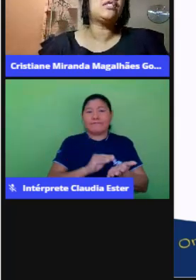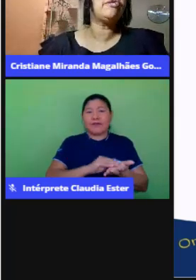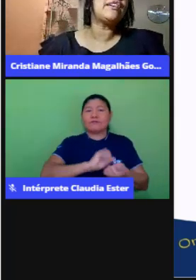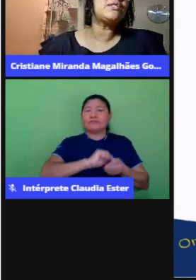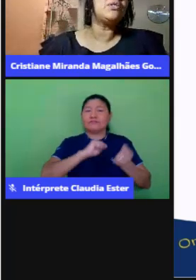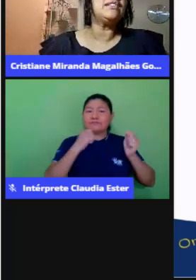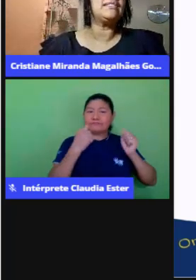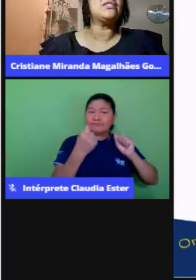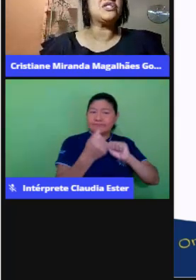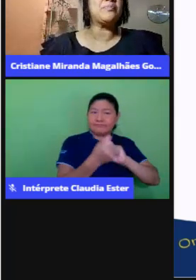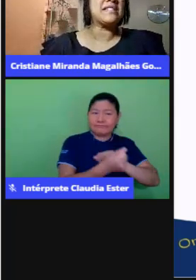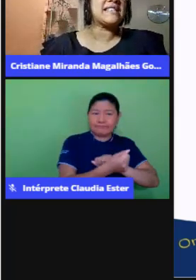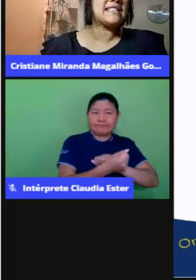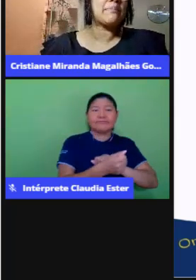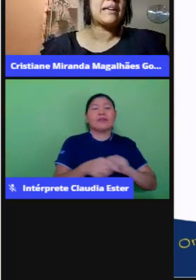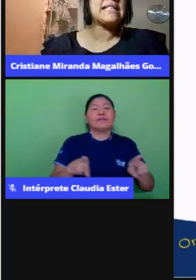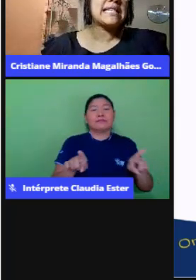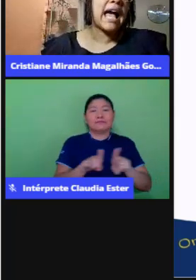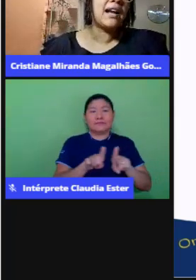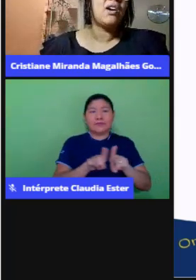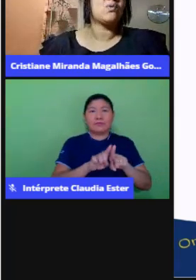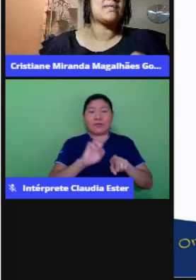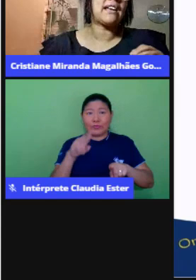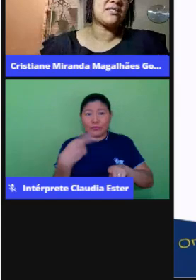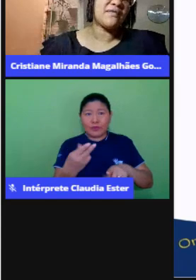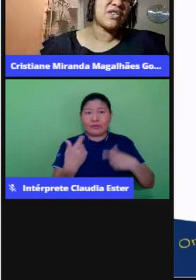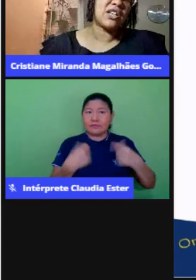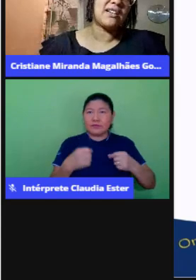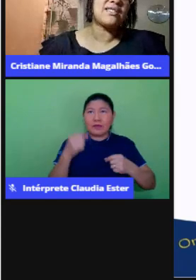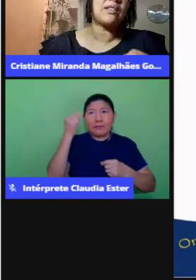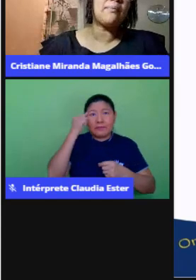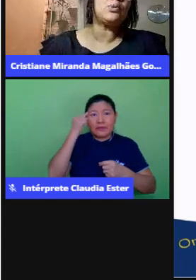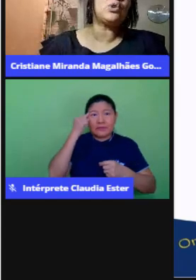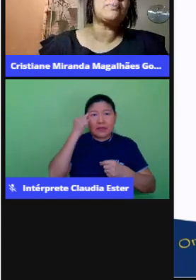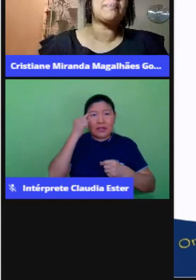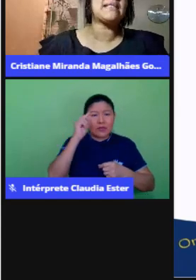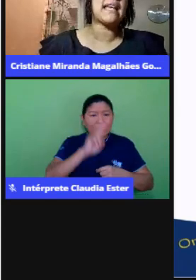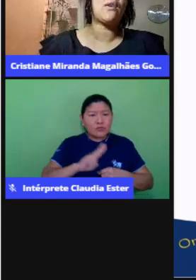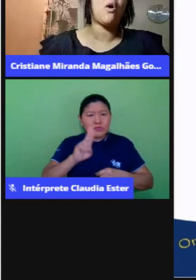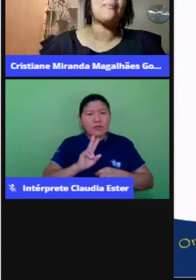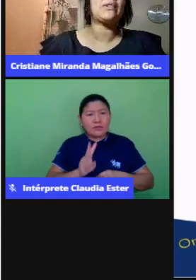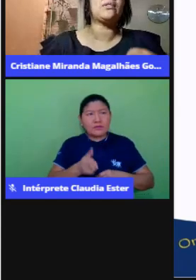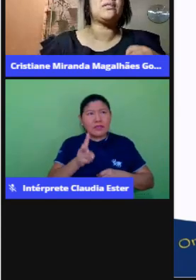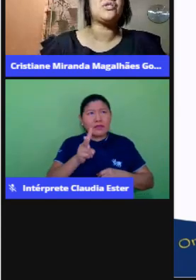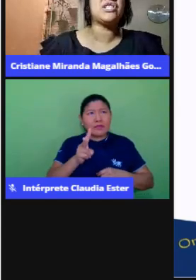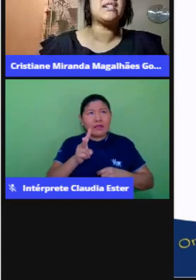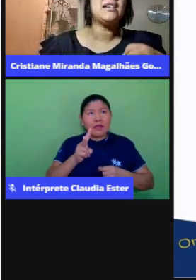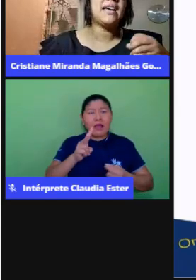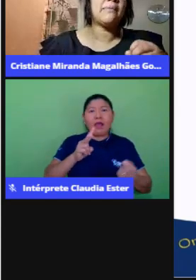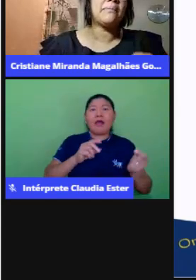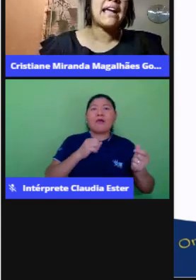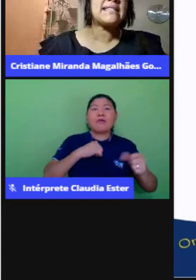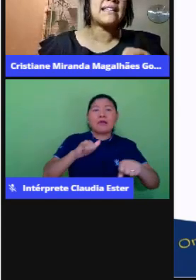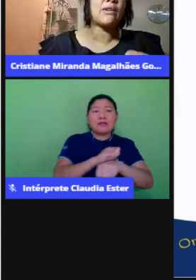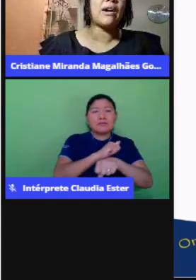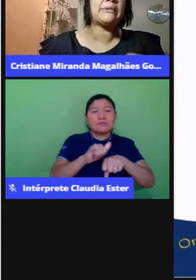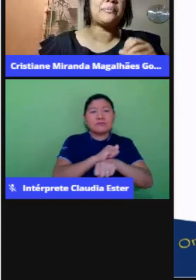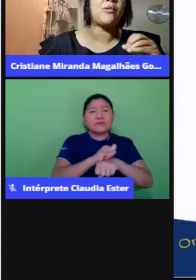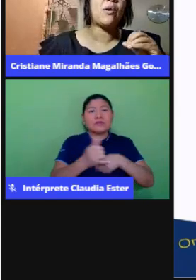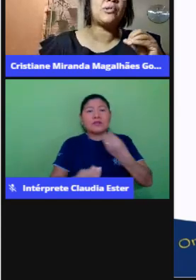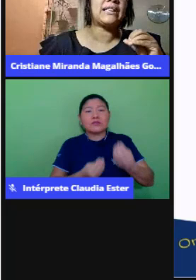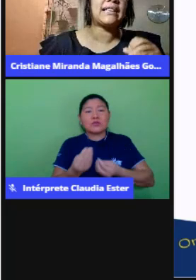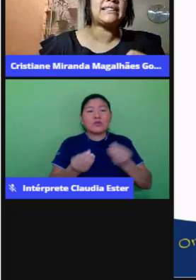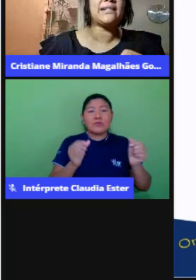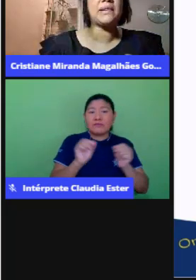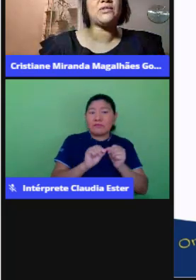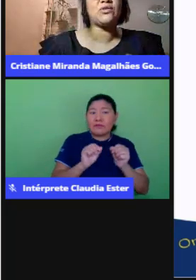é um outro fator. Então, a gente precisa pensar, usar a nossa vigilância o tempo todo para pensar em qual metodologia é mais adequada para